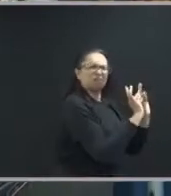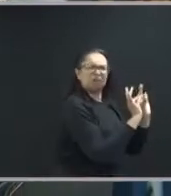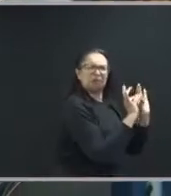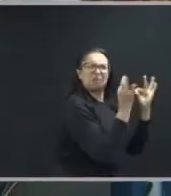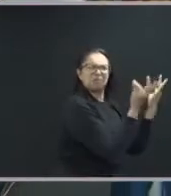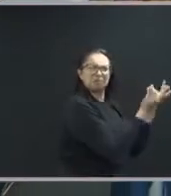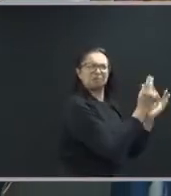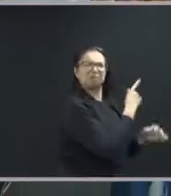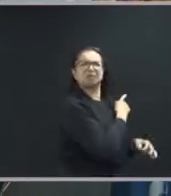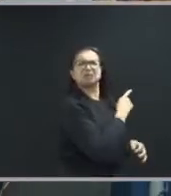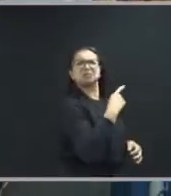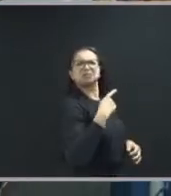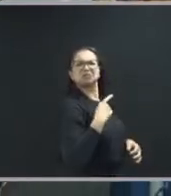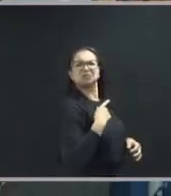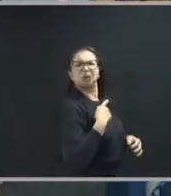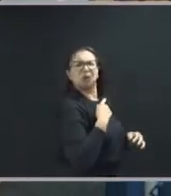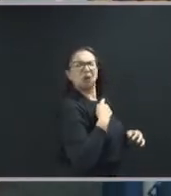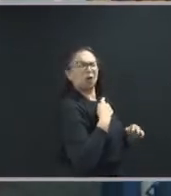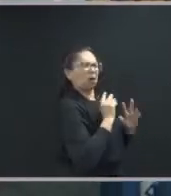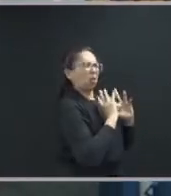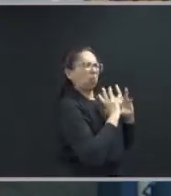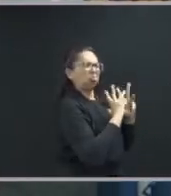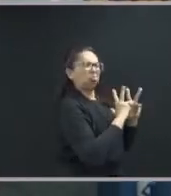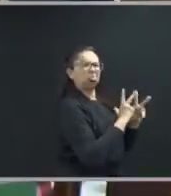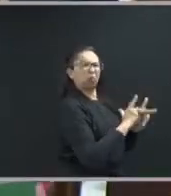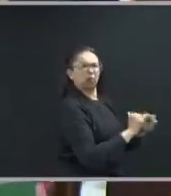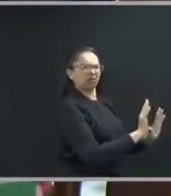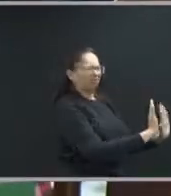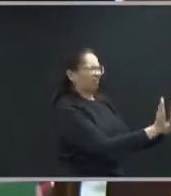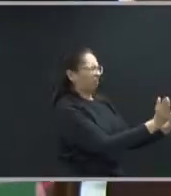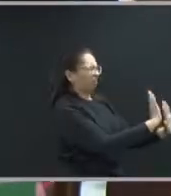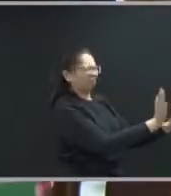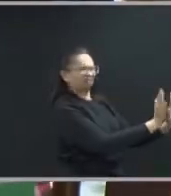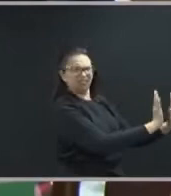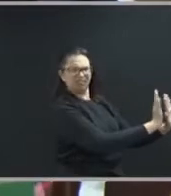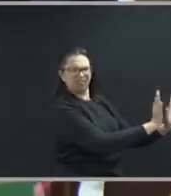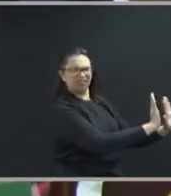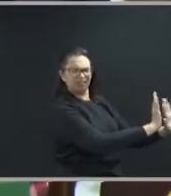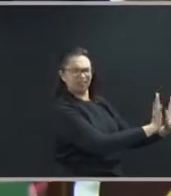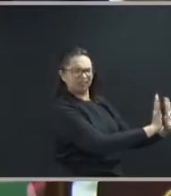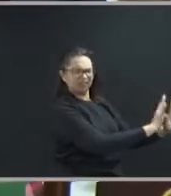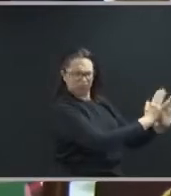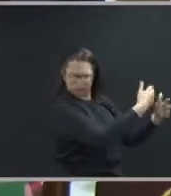do espelho e fala daquele que ele está vendo no espelho. De tão tribuloso que é.